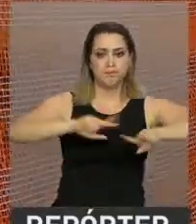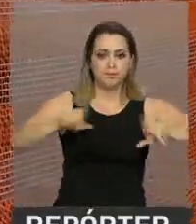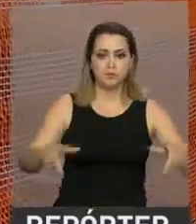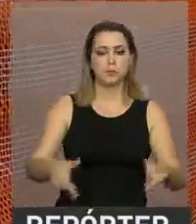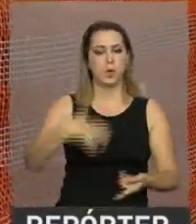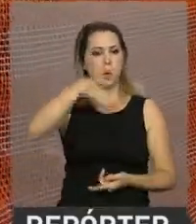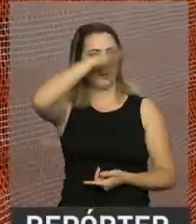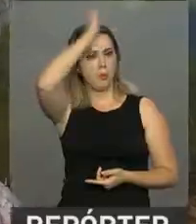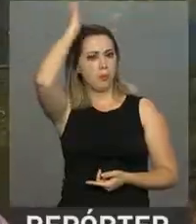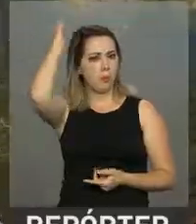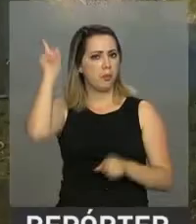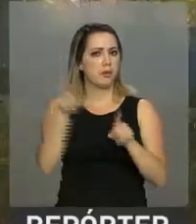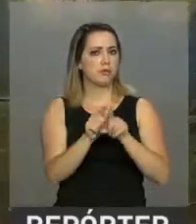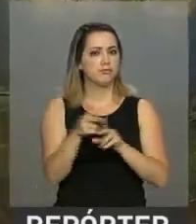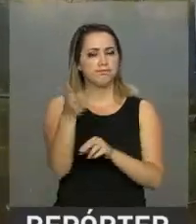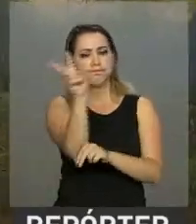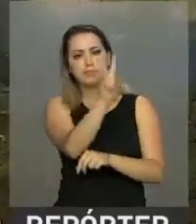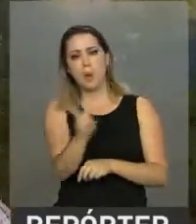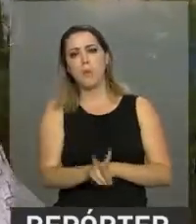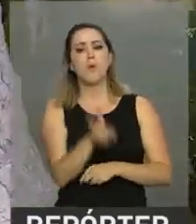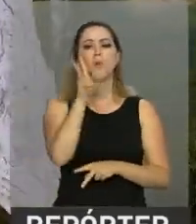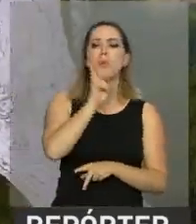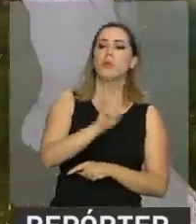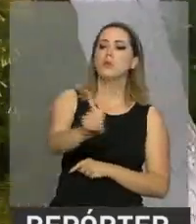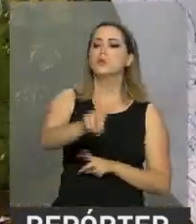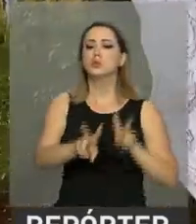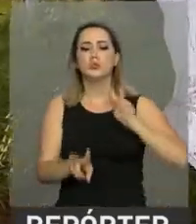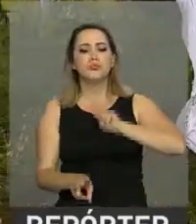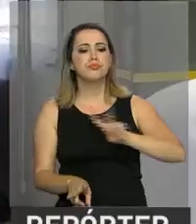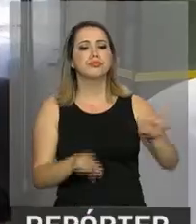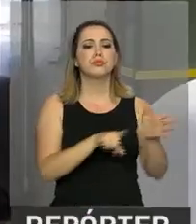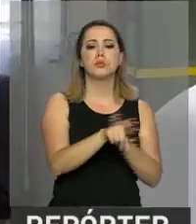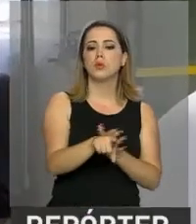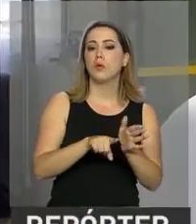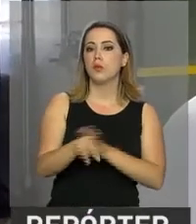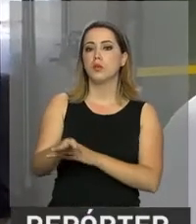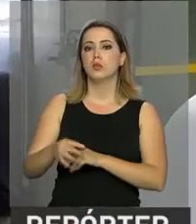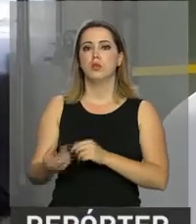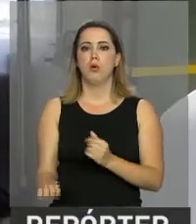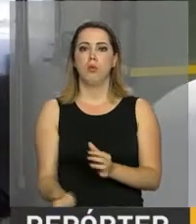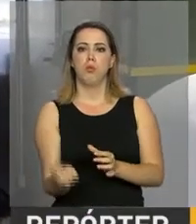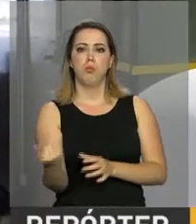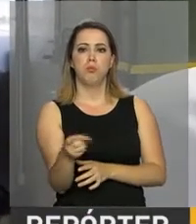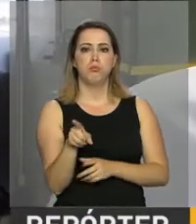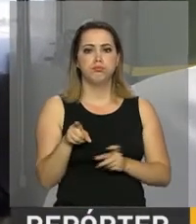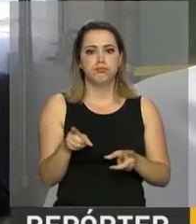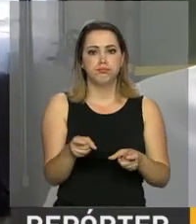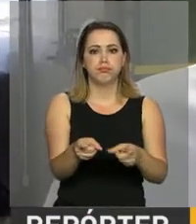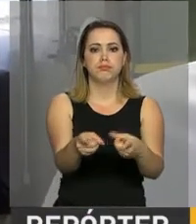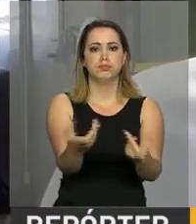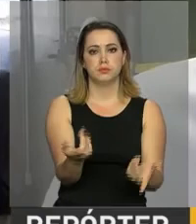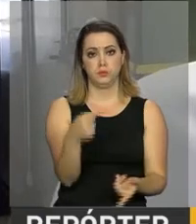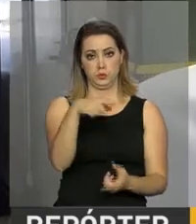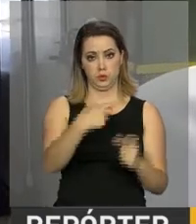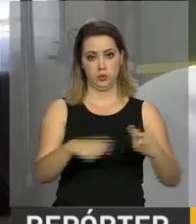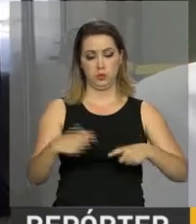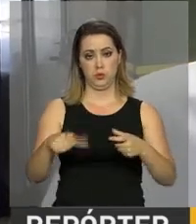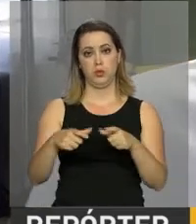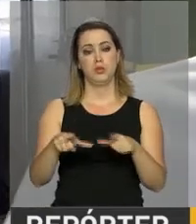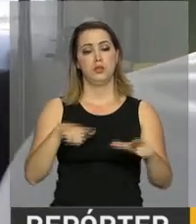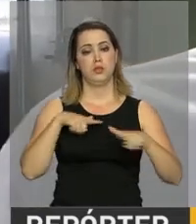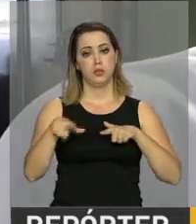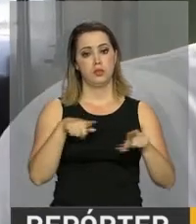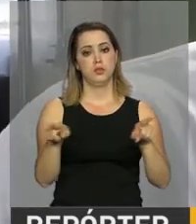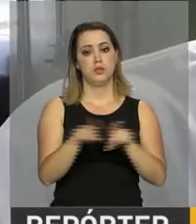fizeram um mutirão no prédio procurando possíveis focos do mosquito. É importante porque nos locais de trabalho também há criadouros. A gente observa